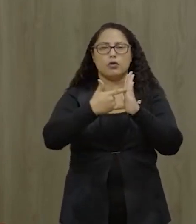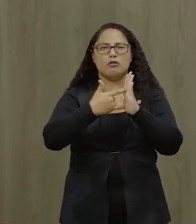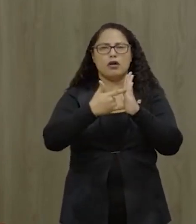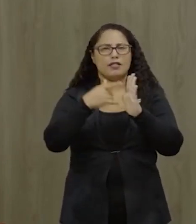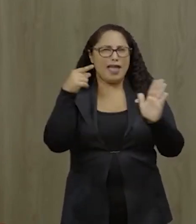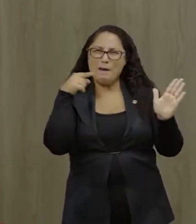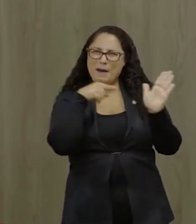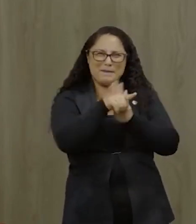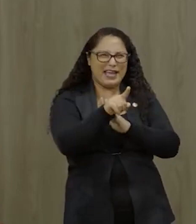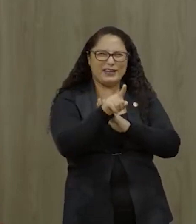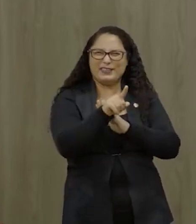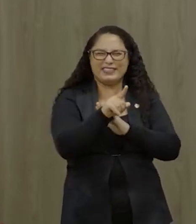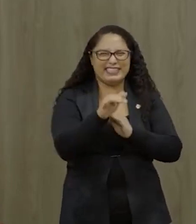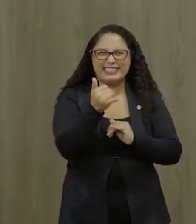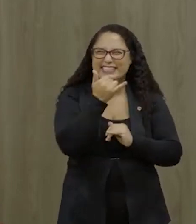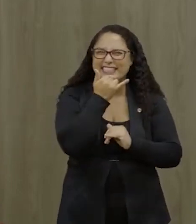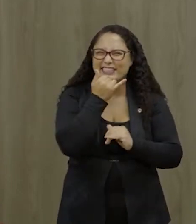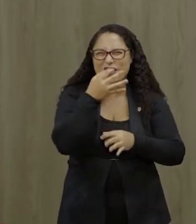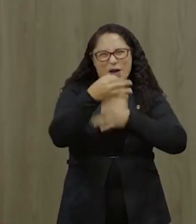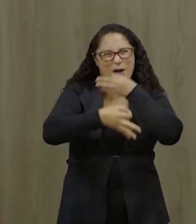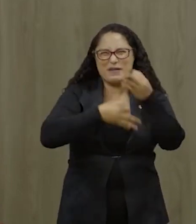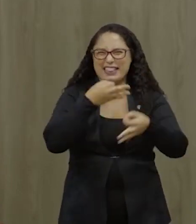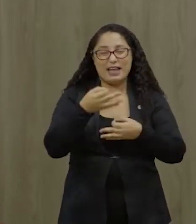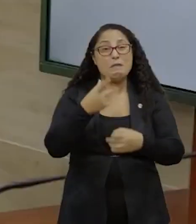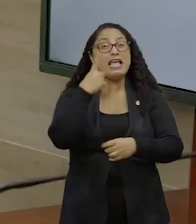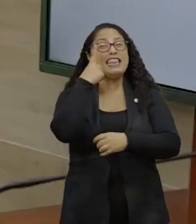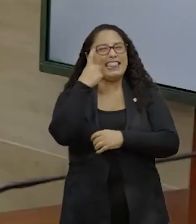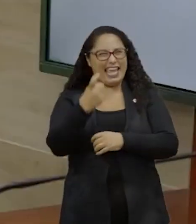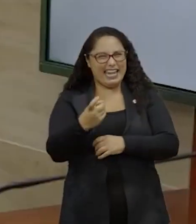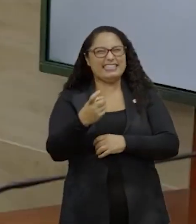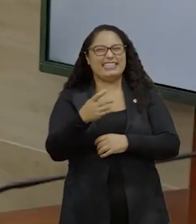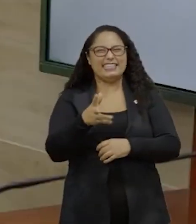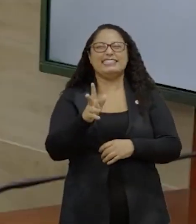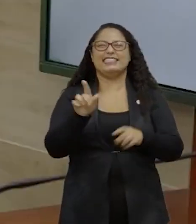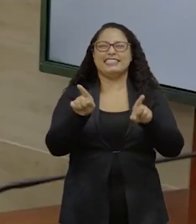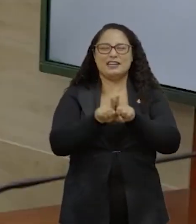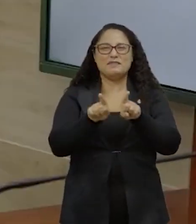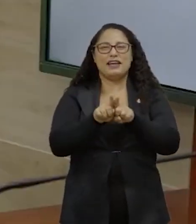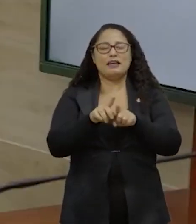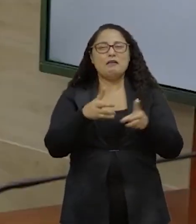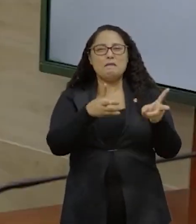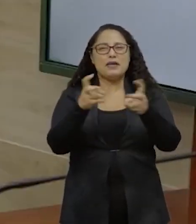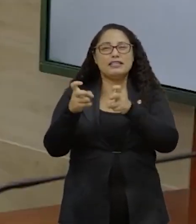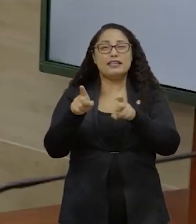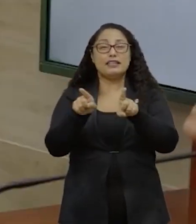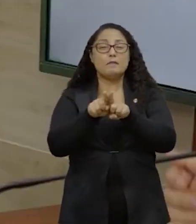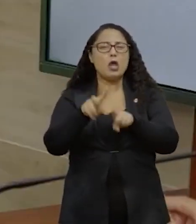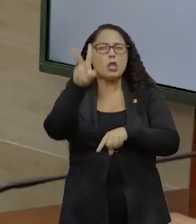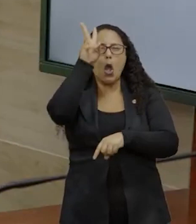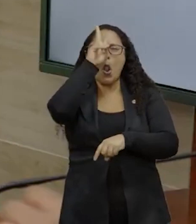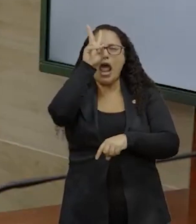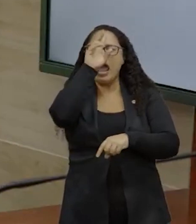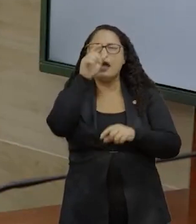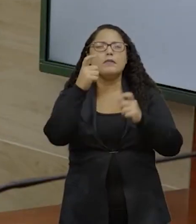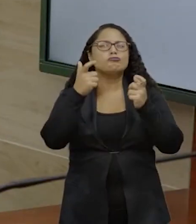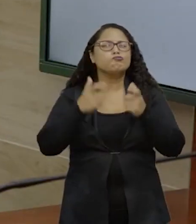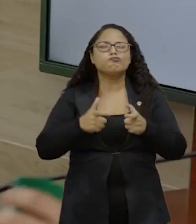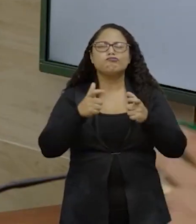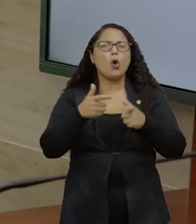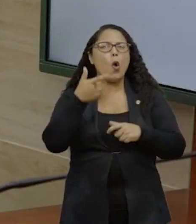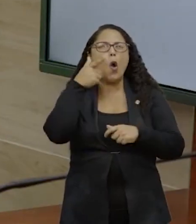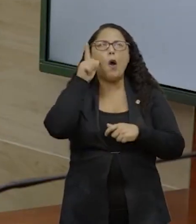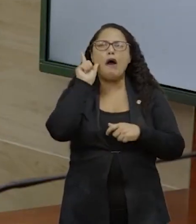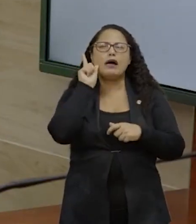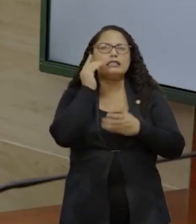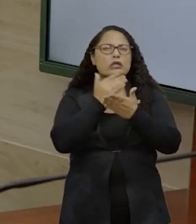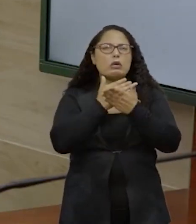Não foi uma pergunta, Não, foi só mas um comentário. não, isso é interessante. Eu até queria anotar, eu não lembro se foi ontem,